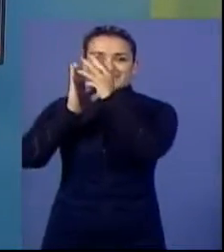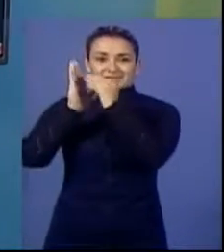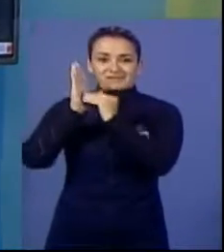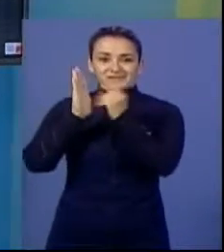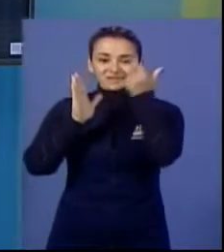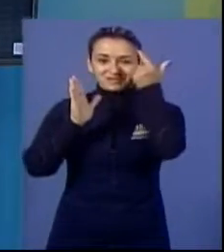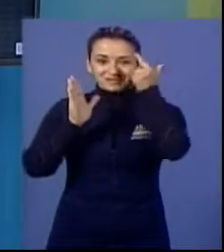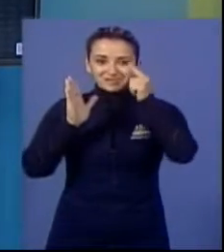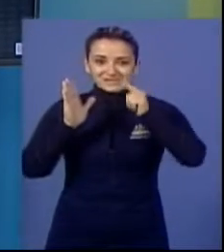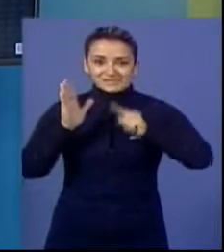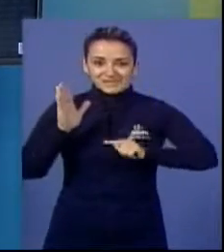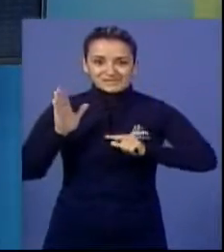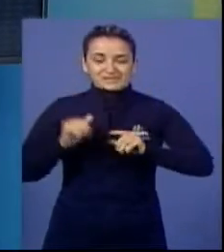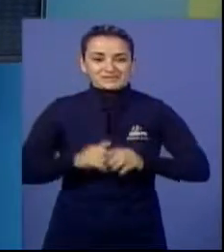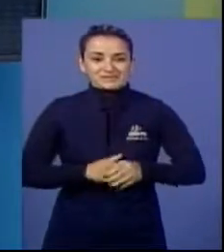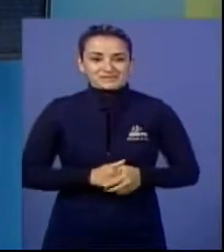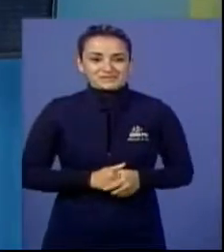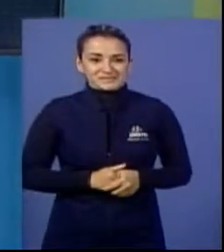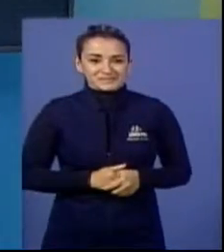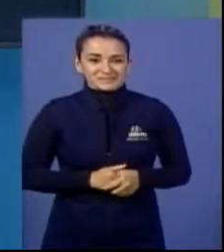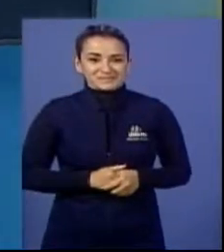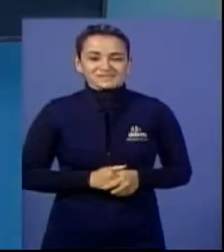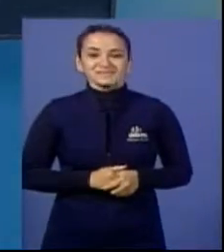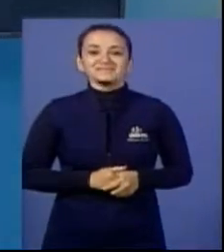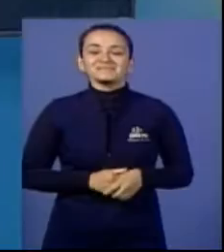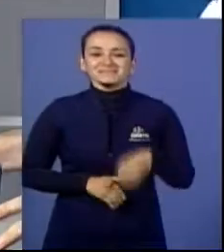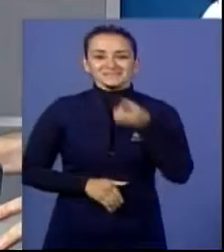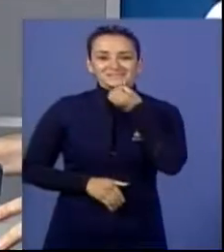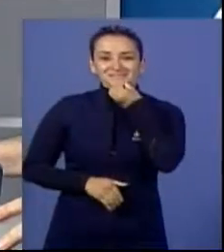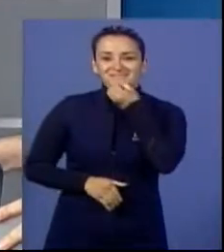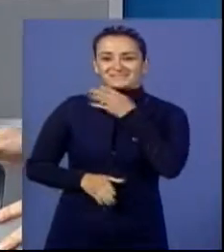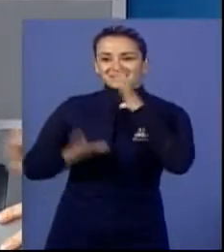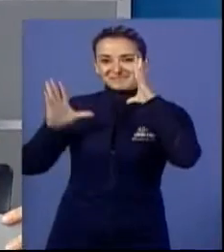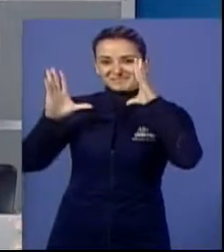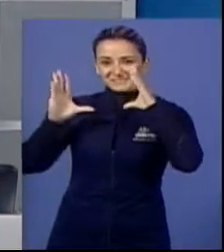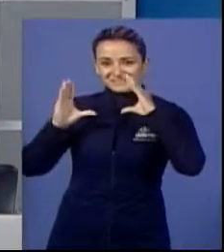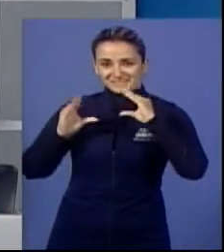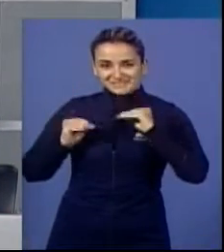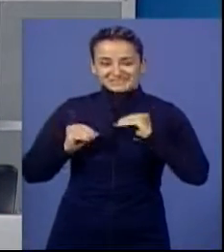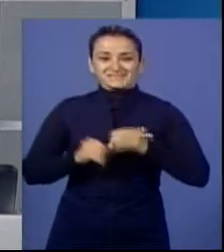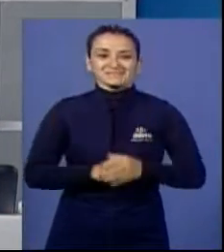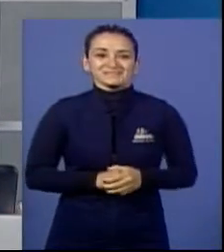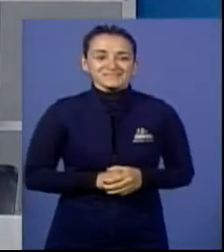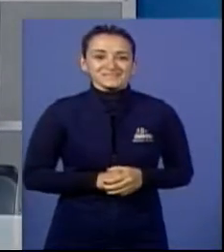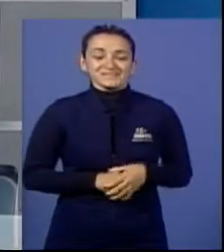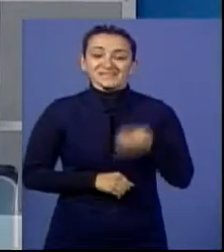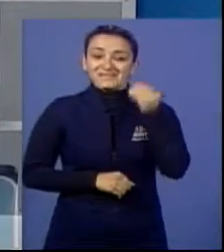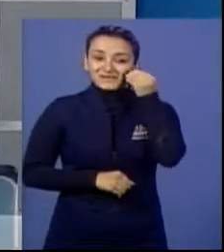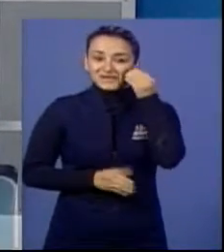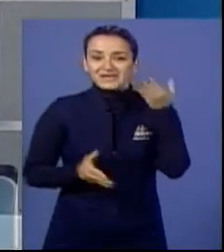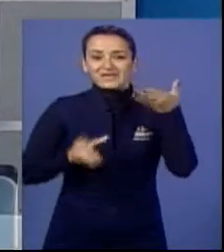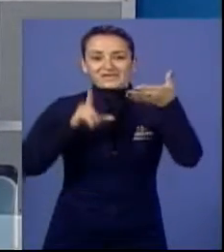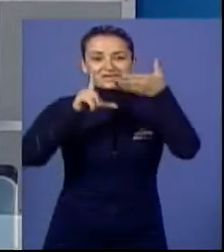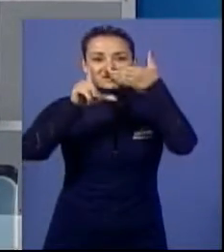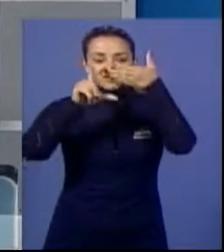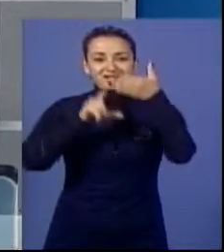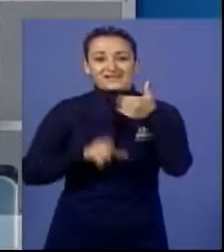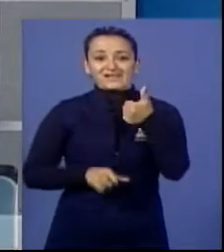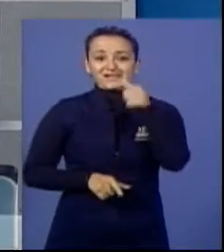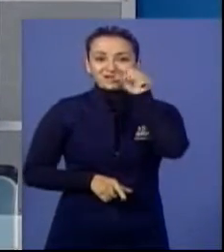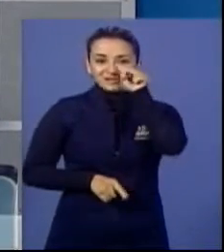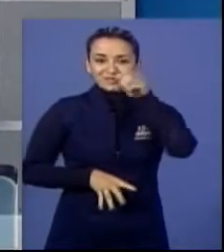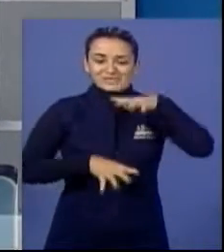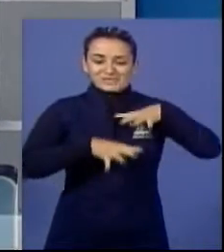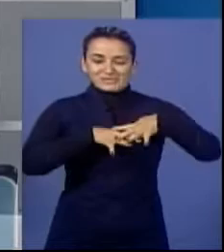novamente com o nosso amigo Carlos Coruja. Firme? Boa noite, firme. Futebol. Matemática hoje também? Não, nem de vez em quando tentar, ó, 18ª de matemática. Vamos tentar, 18ª